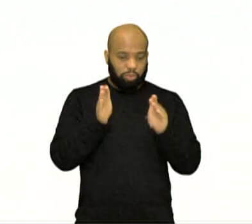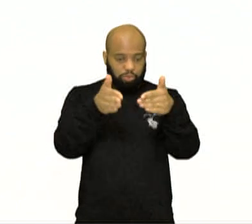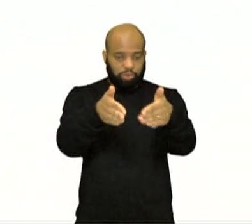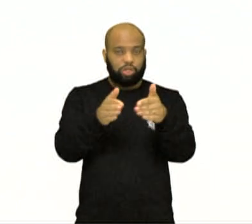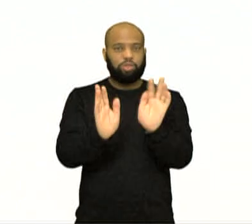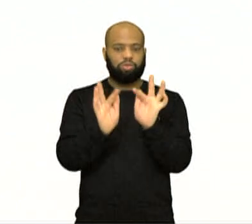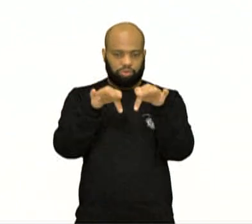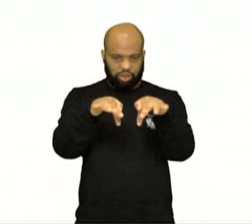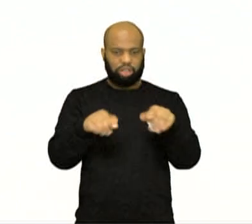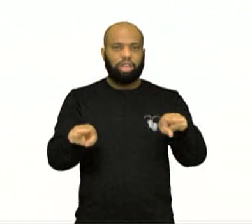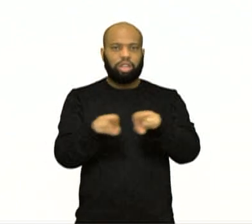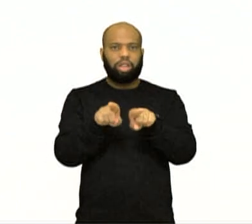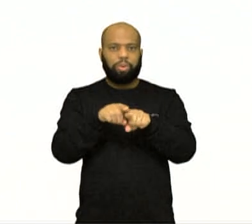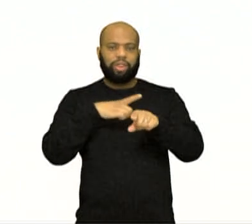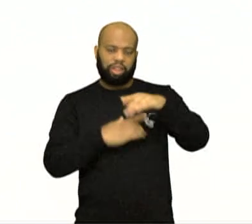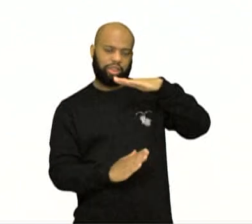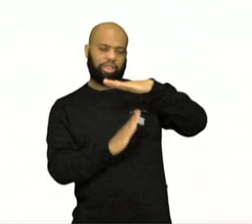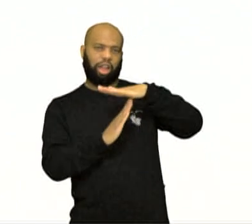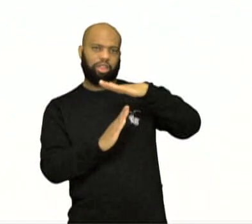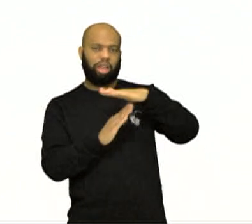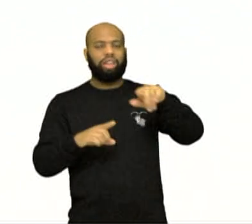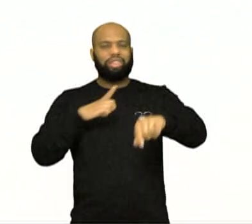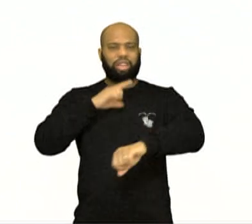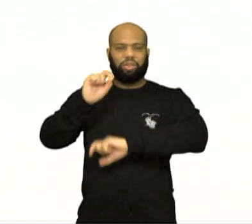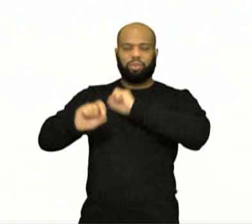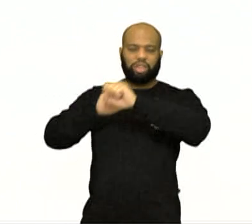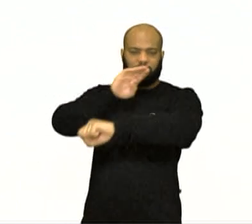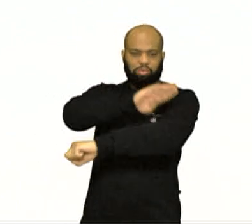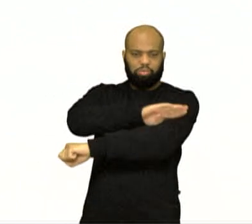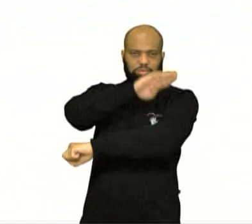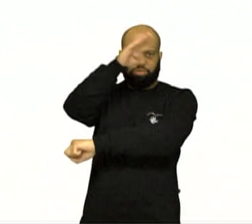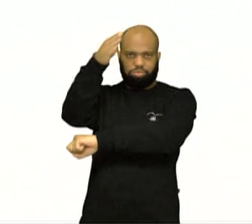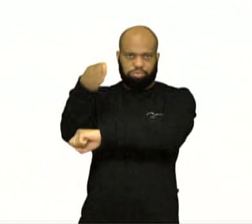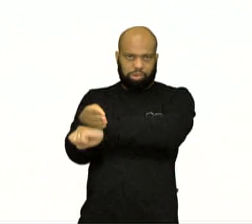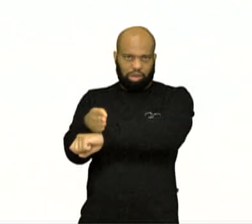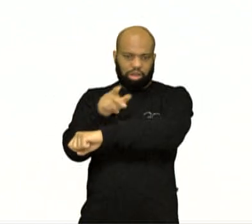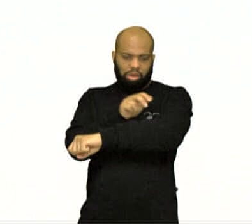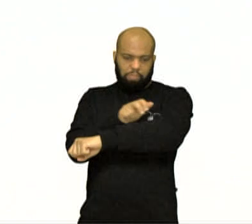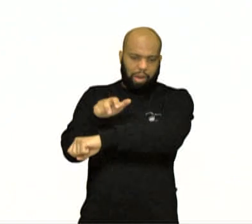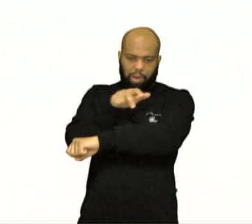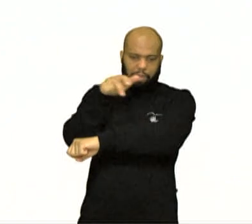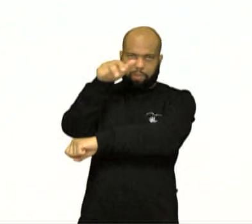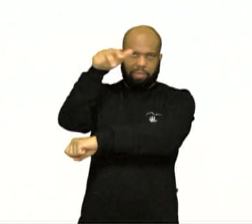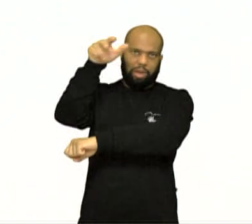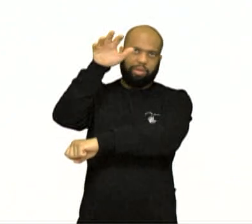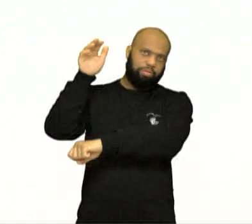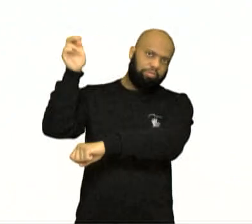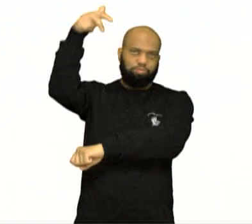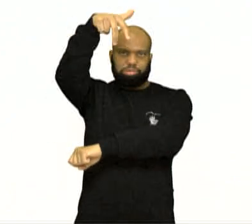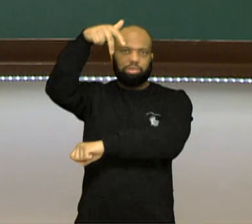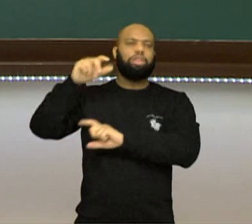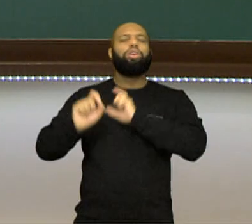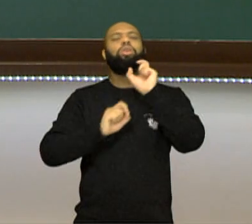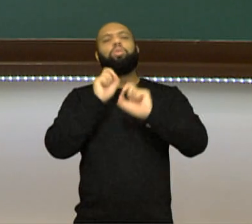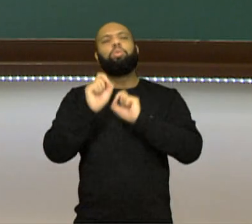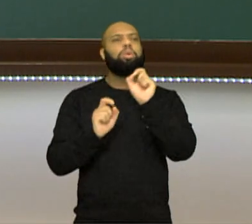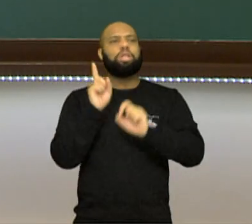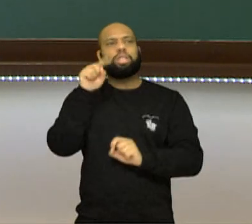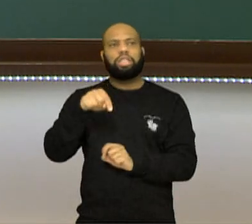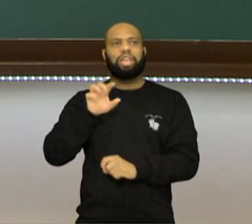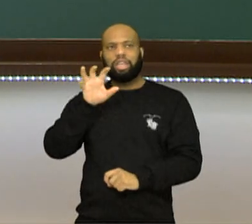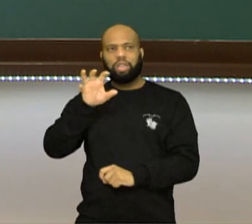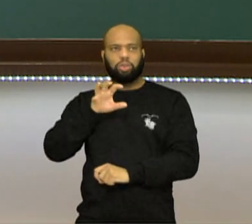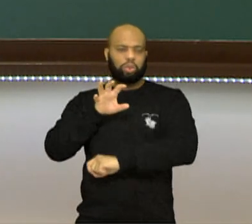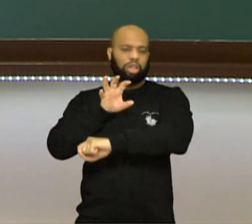ou o cume de uma face rochosa ou outra estrutura. Então a gente viu aqui, ó, o que a